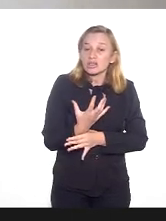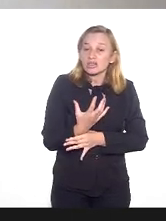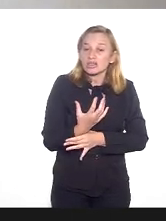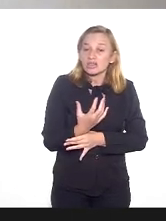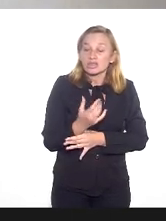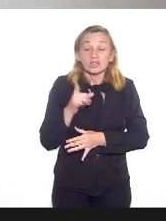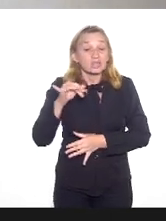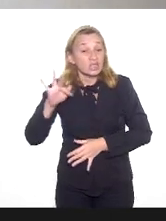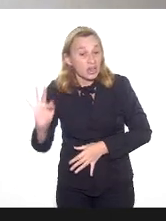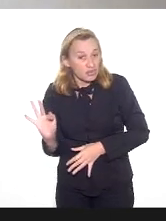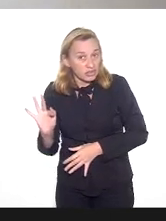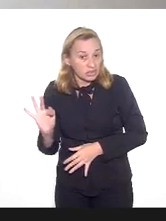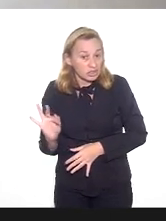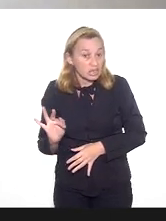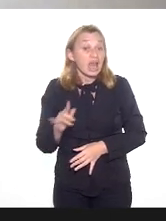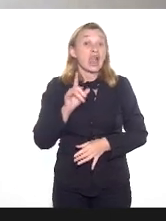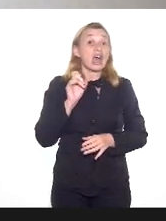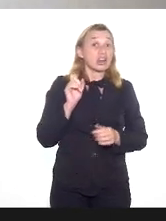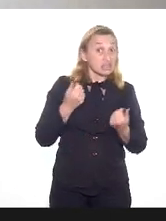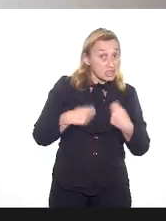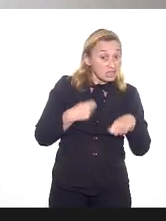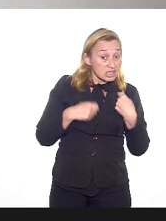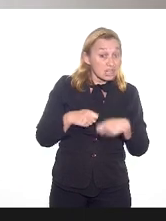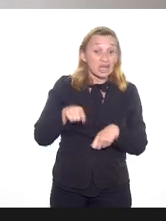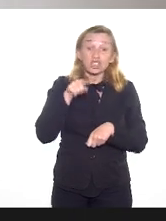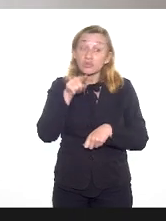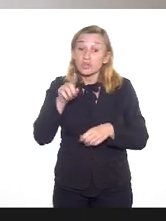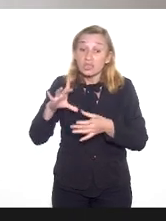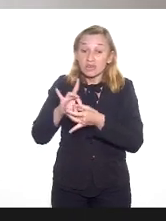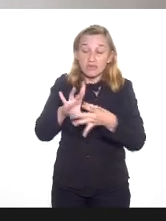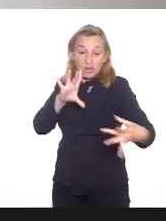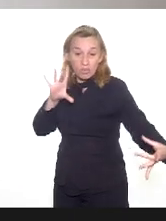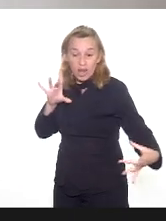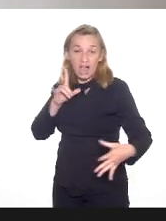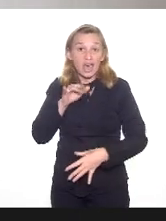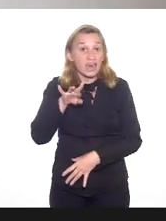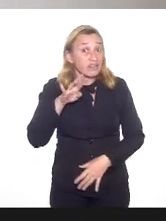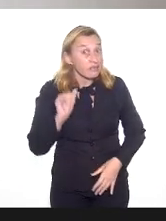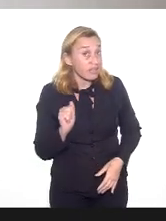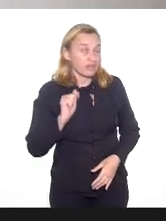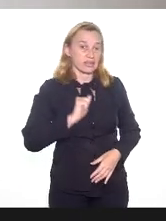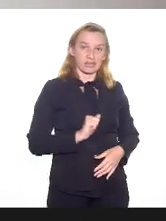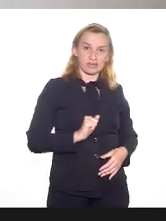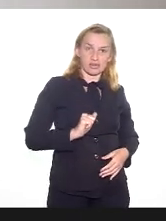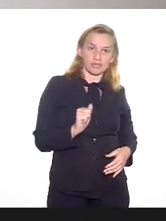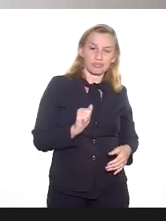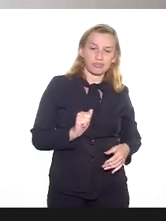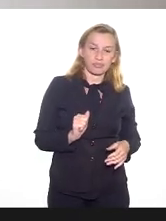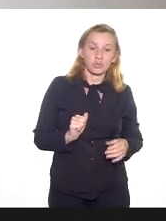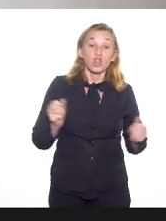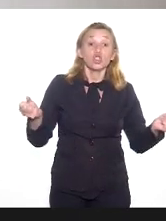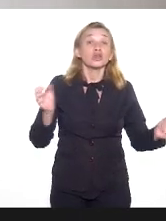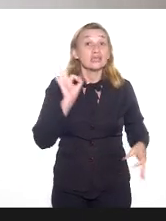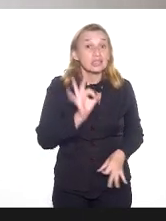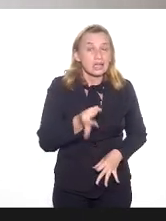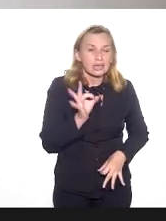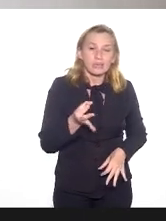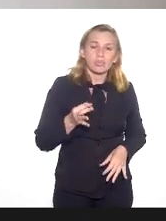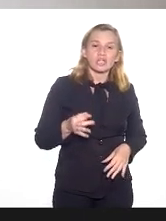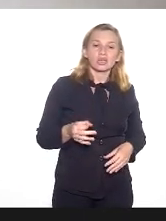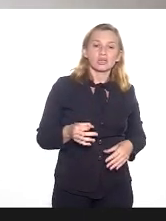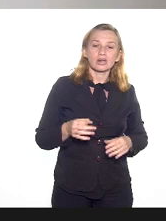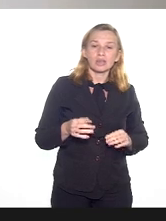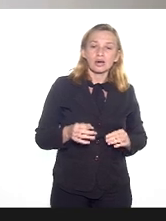déficit atuarial. Daí a necessidade de você vincular receitas. Você vincula receitas justamente